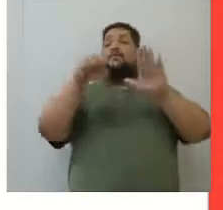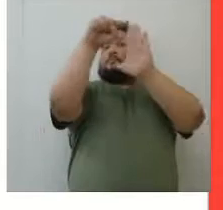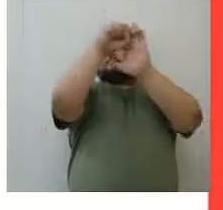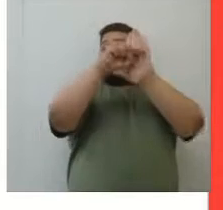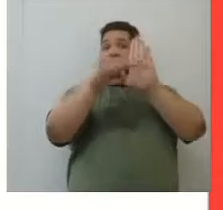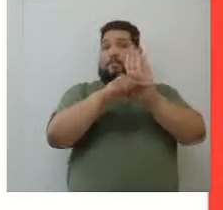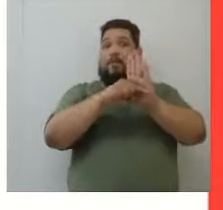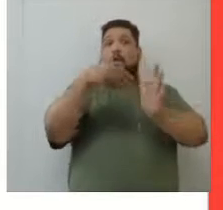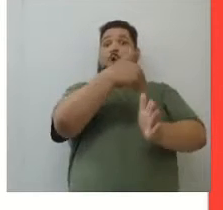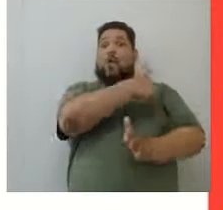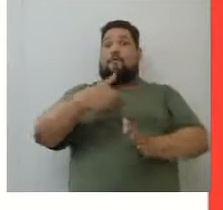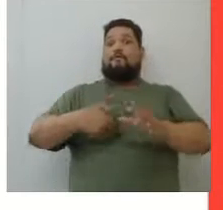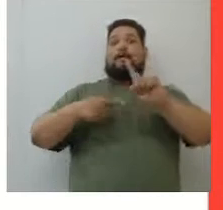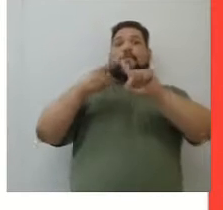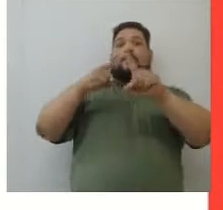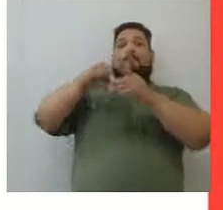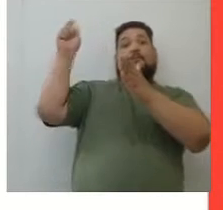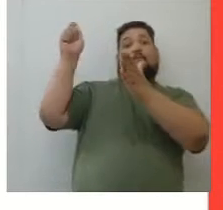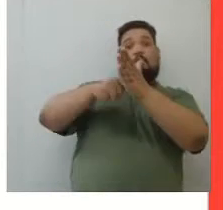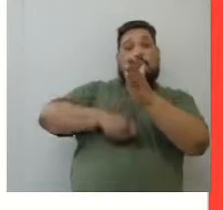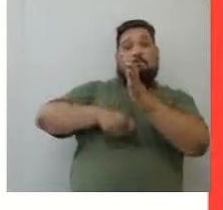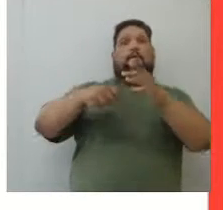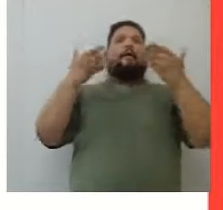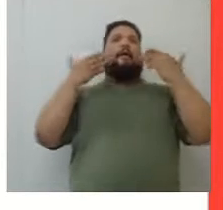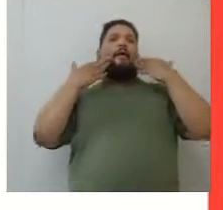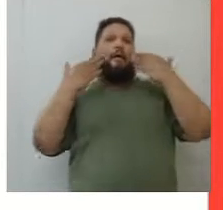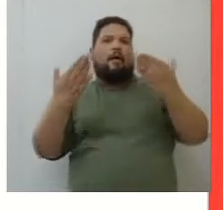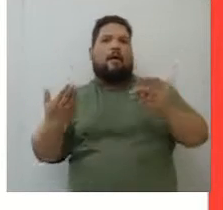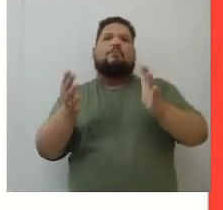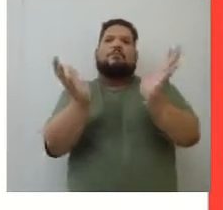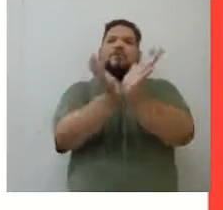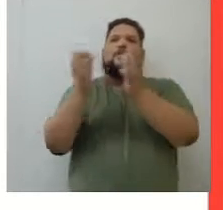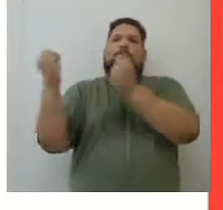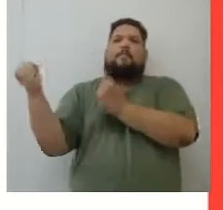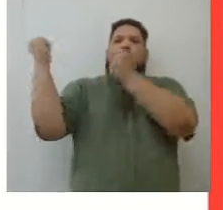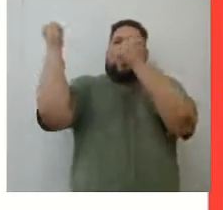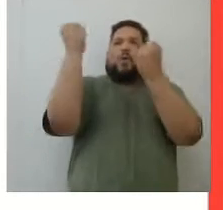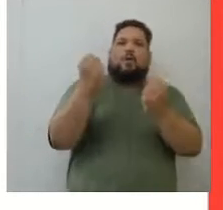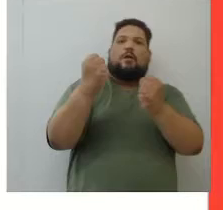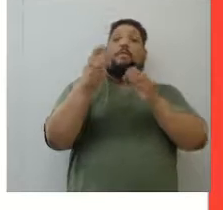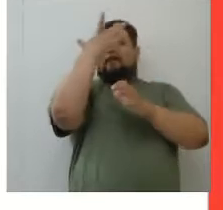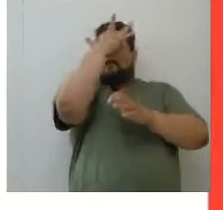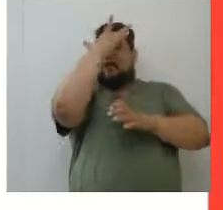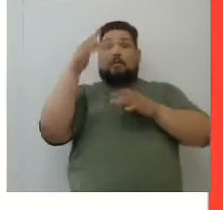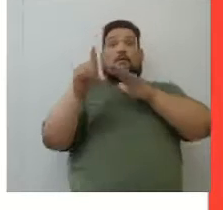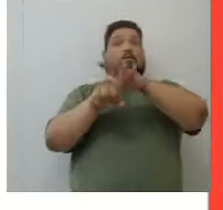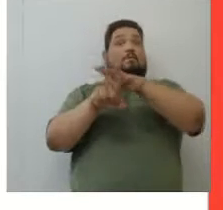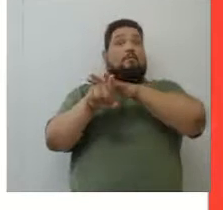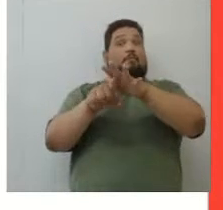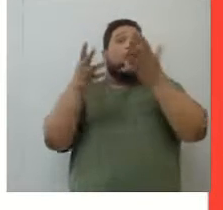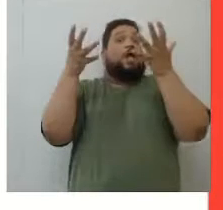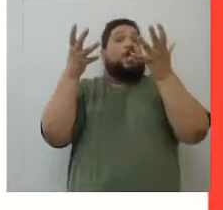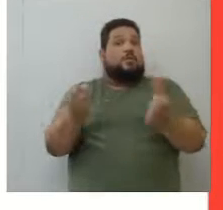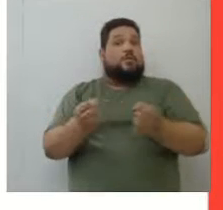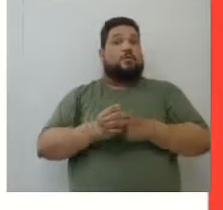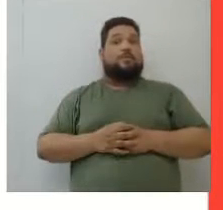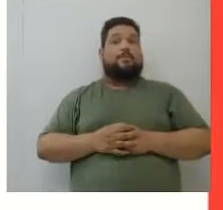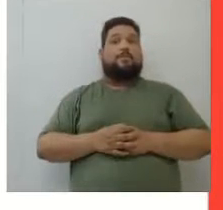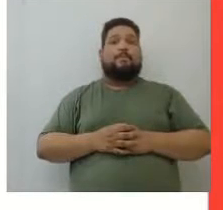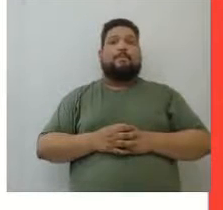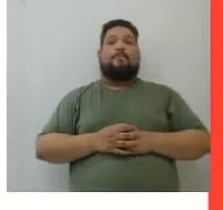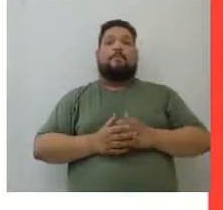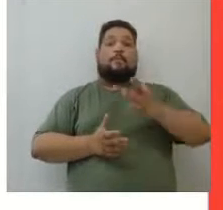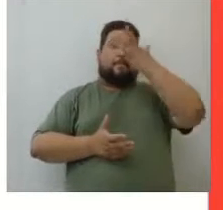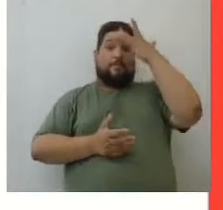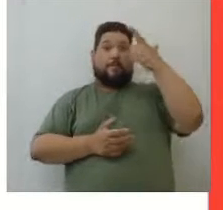que países tomaram, e aí começaram a ganhar força do grande público, tá? Então as pessoas começaram a aderir. Uma pessoa só